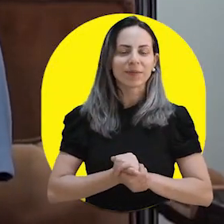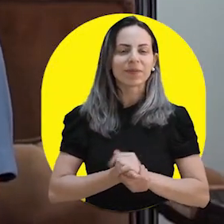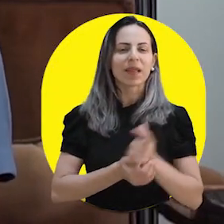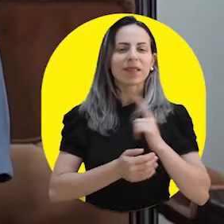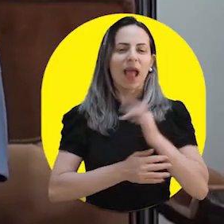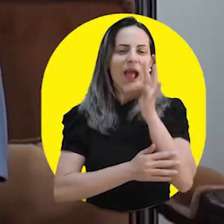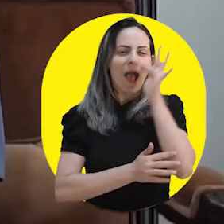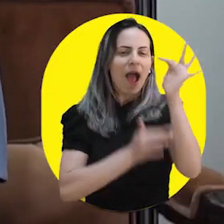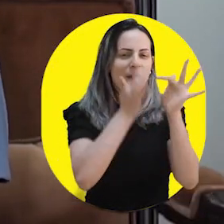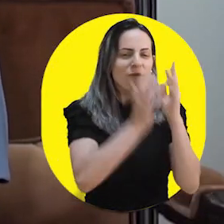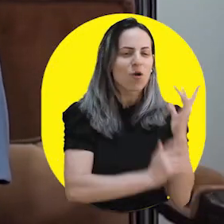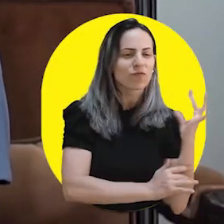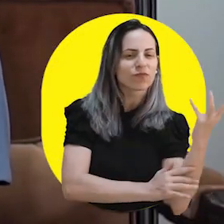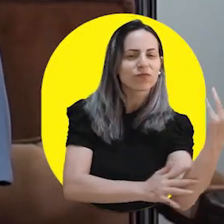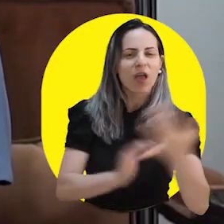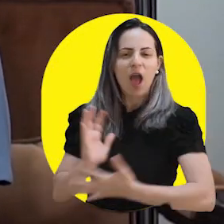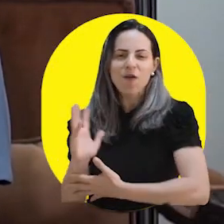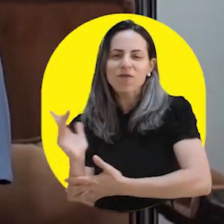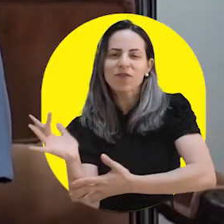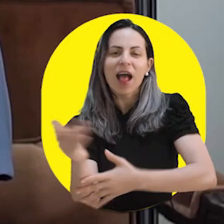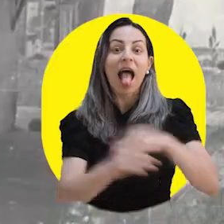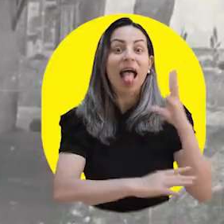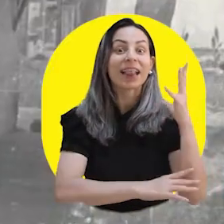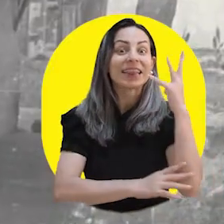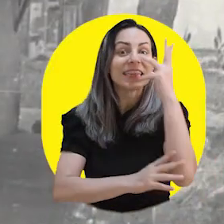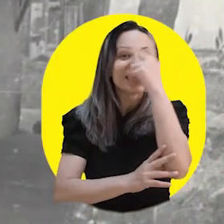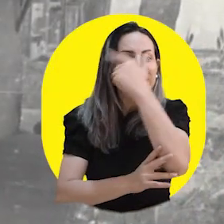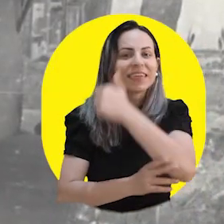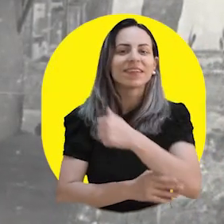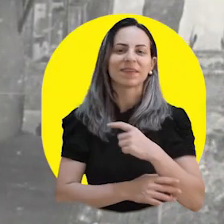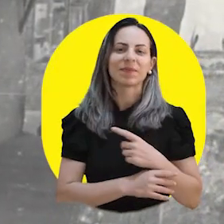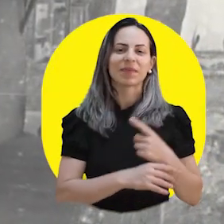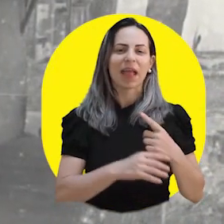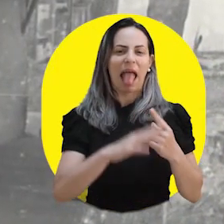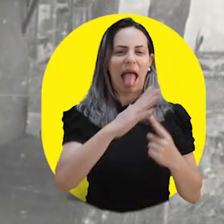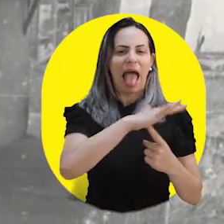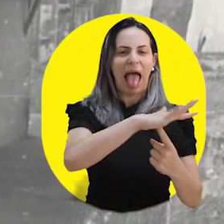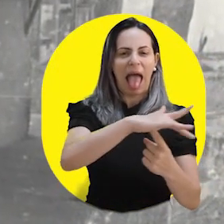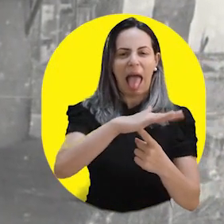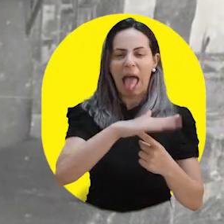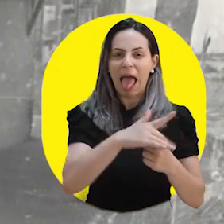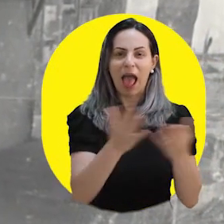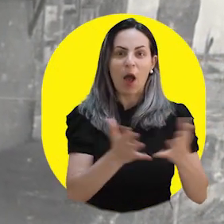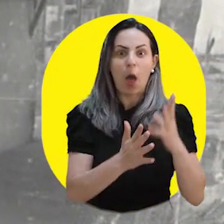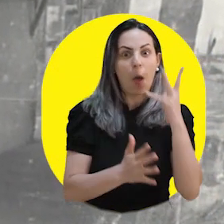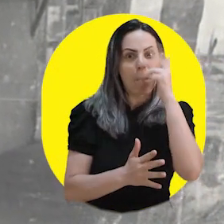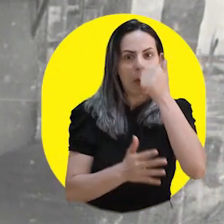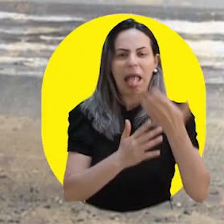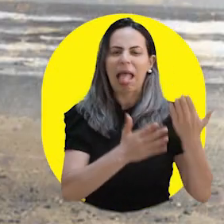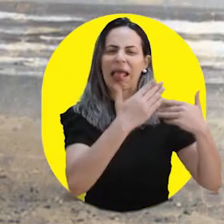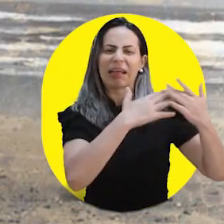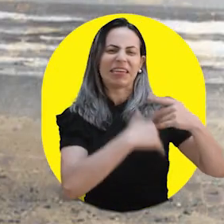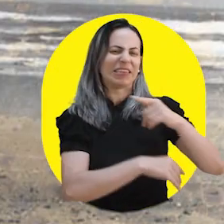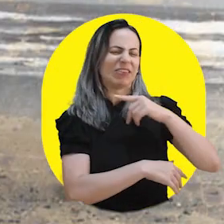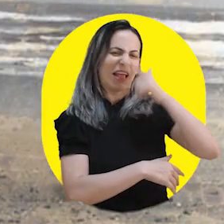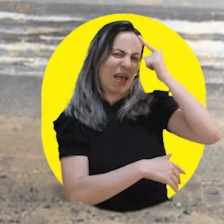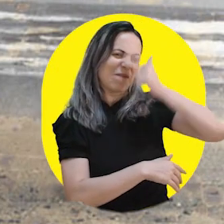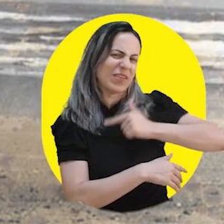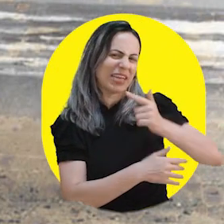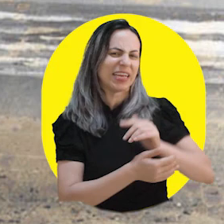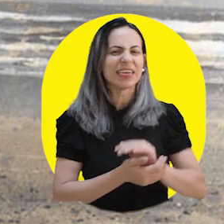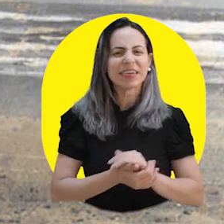a jardinagem também está muito bonita, as barraquinhas já não estão mais aquelas barraquinhas feias de antigamente,